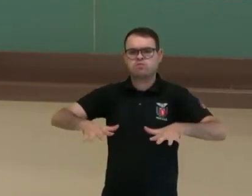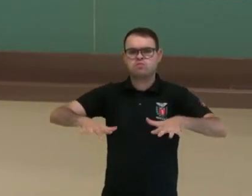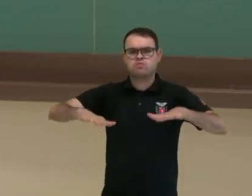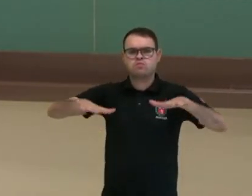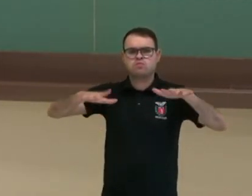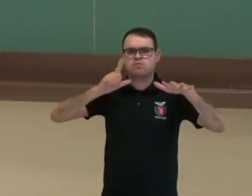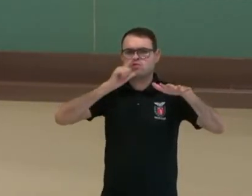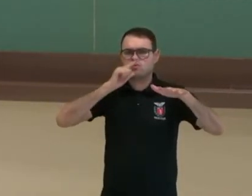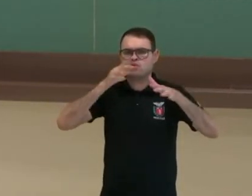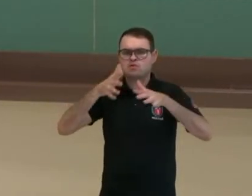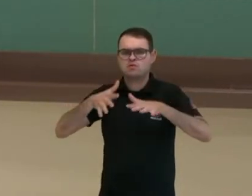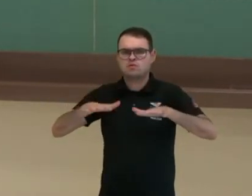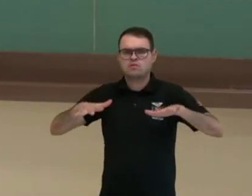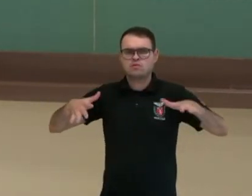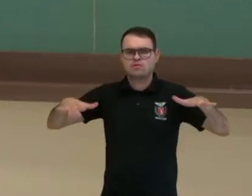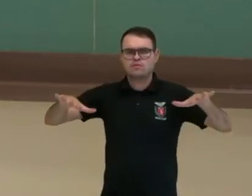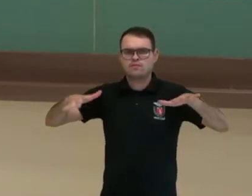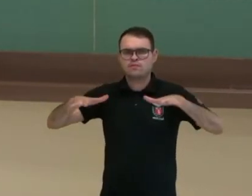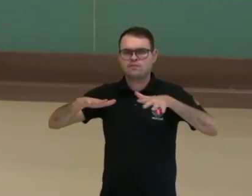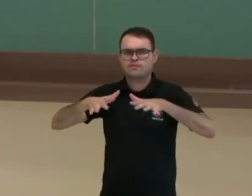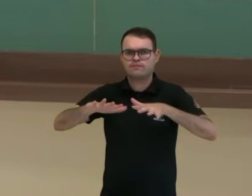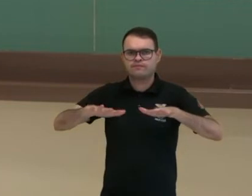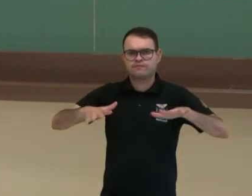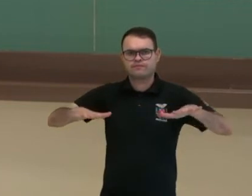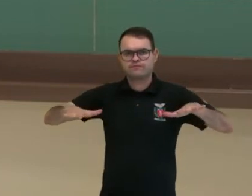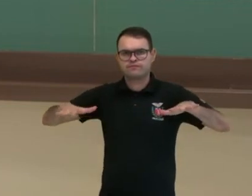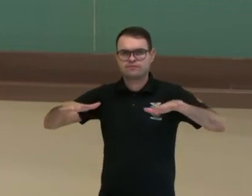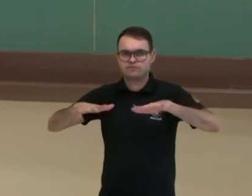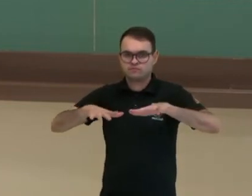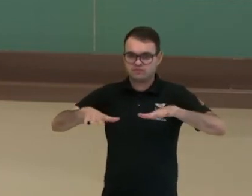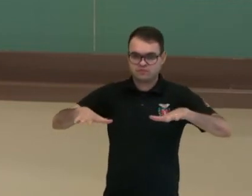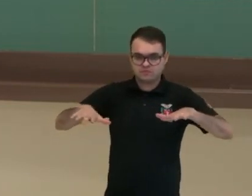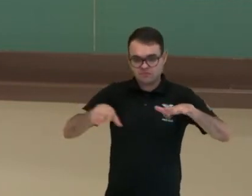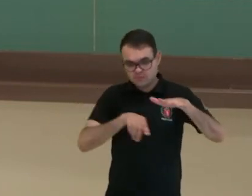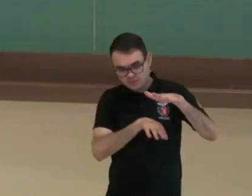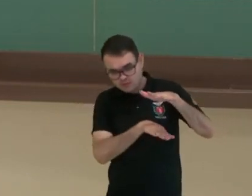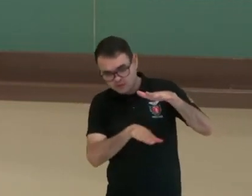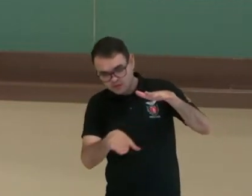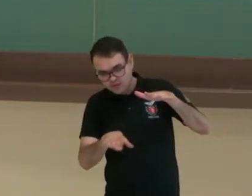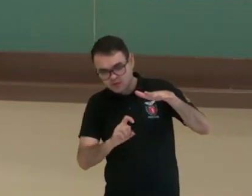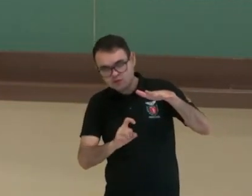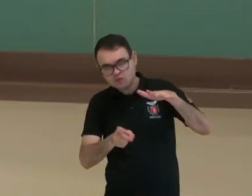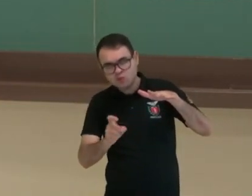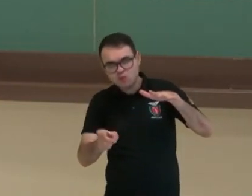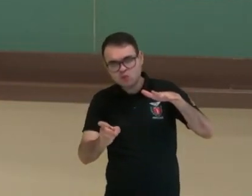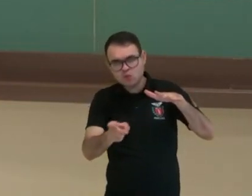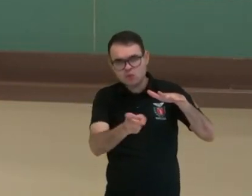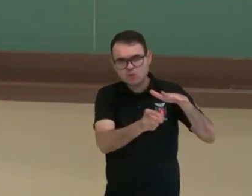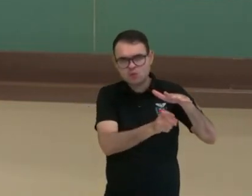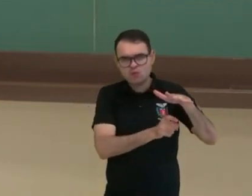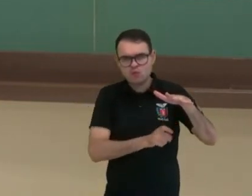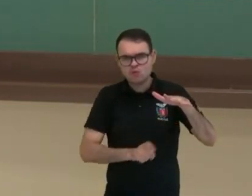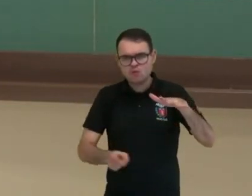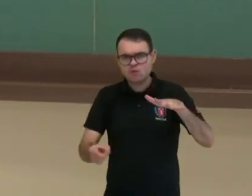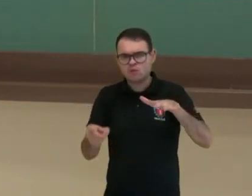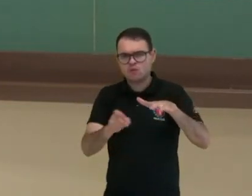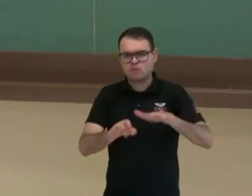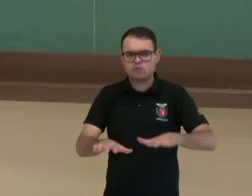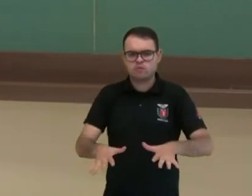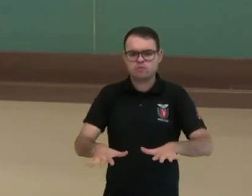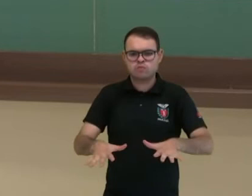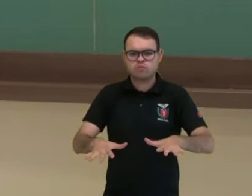acumulando nessa superfície recém-endurecida. Ia resfriando e ia